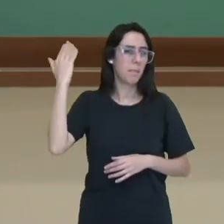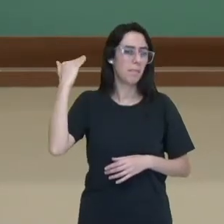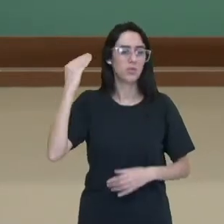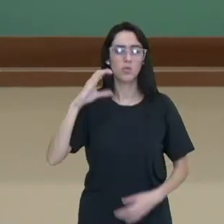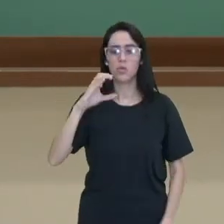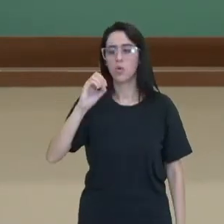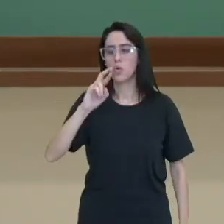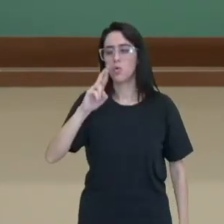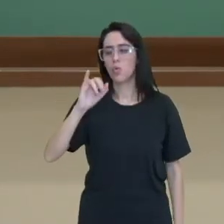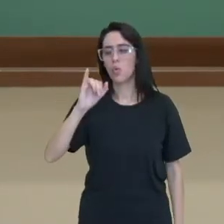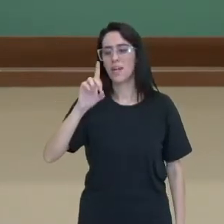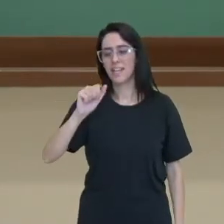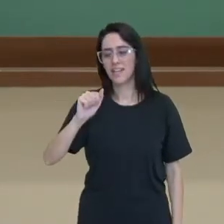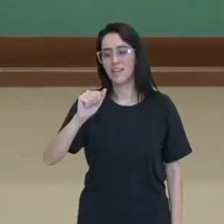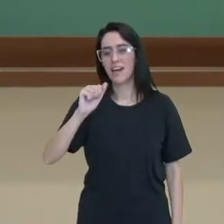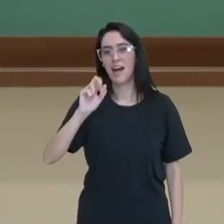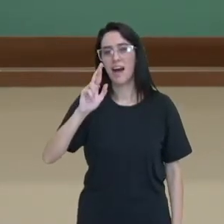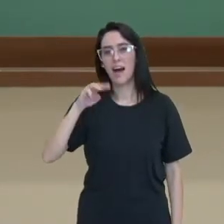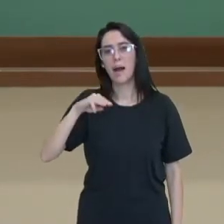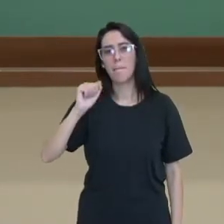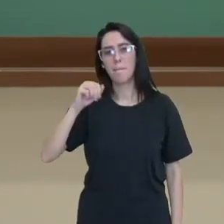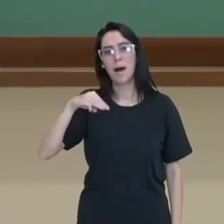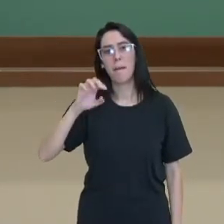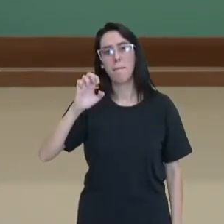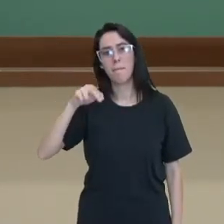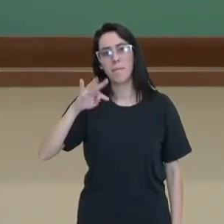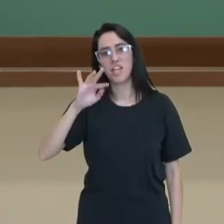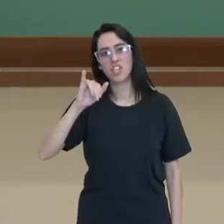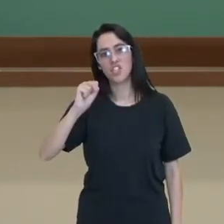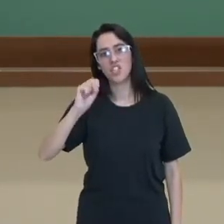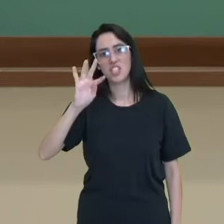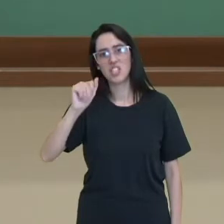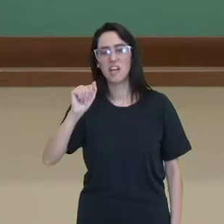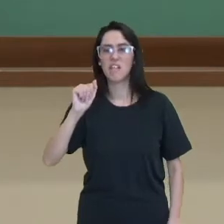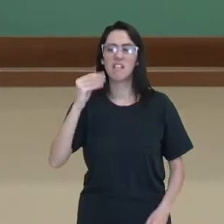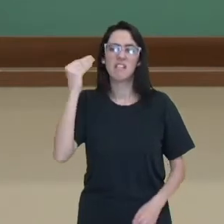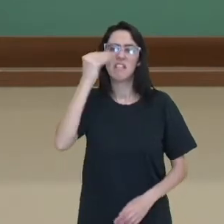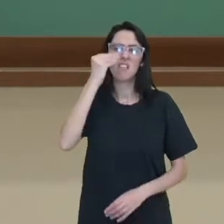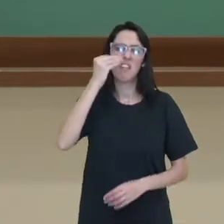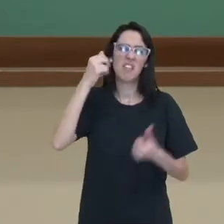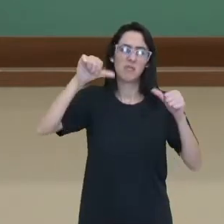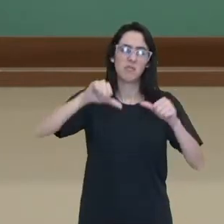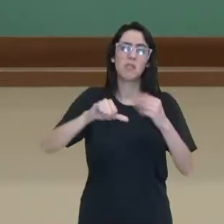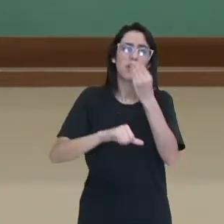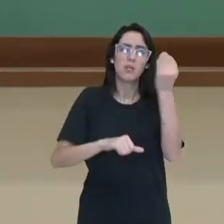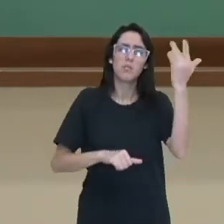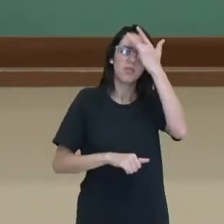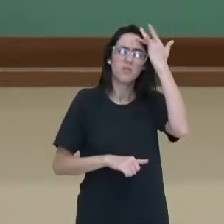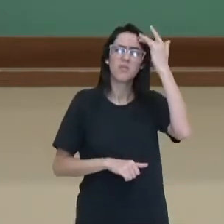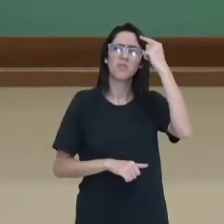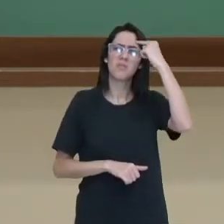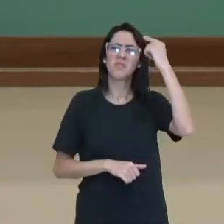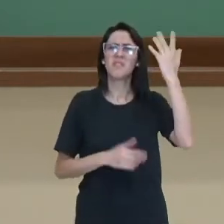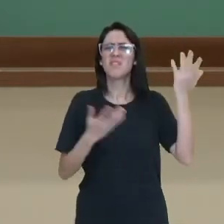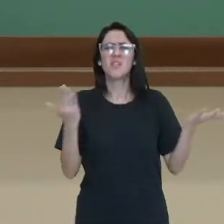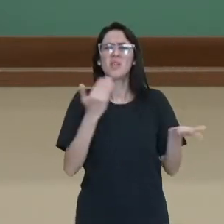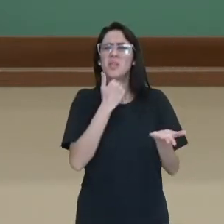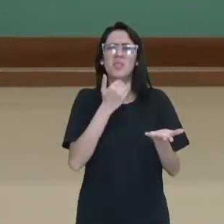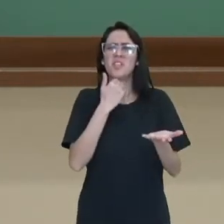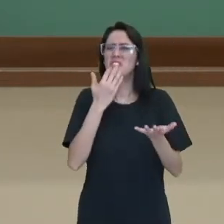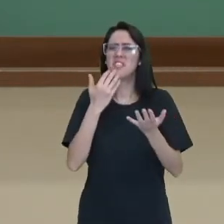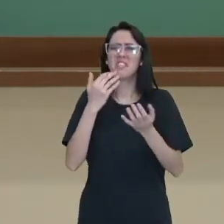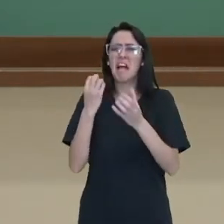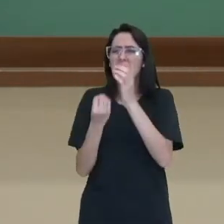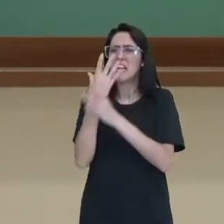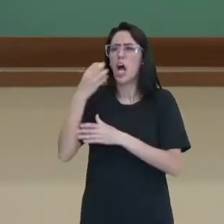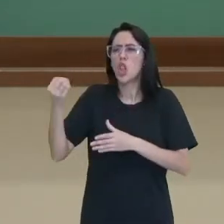perdesse um pouco a velocidade. Os chefes de Estado perceberam que não adiantava mais criar bombas mais poderosas do que eles já